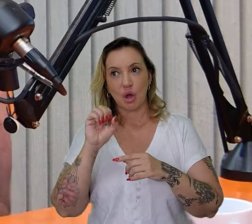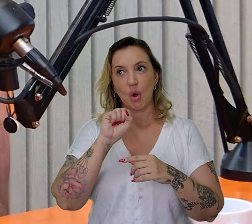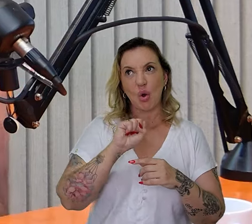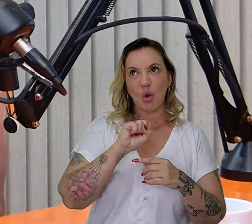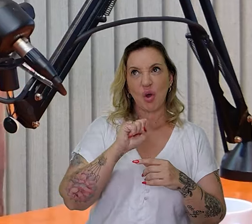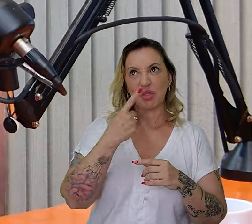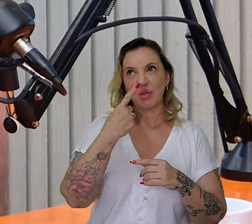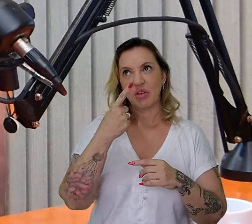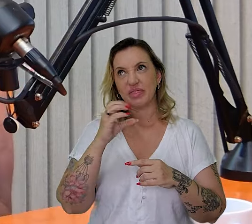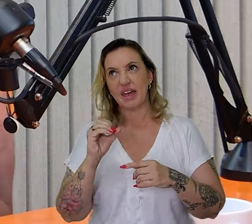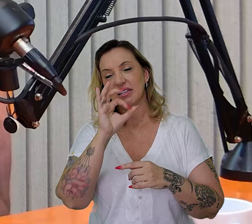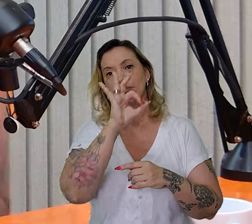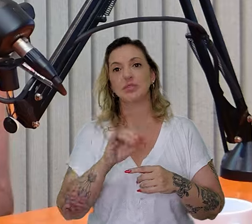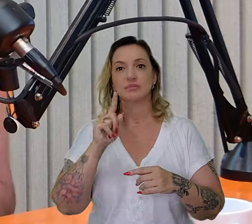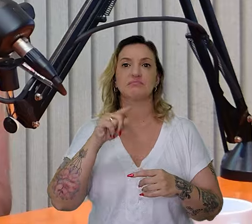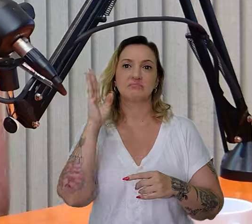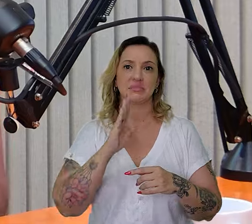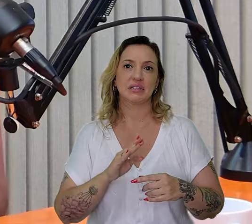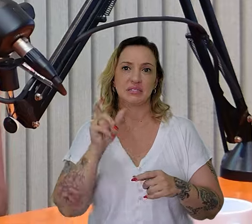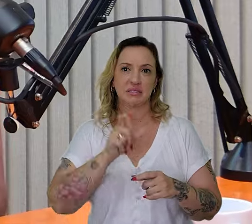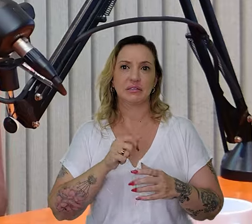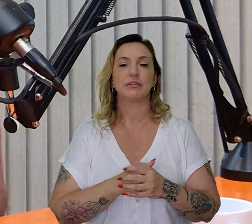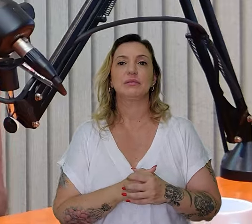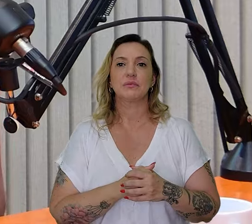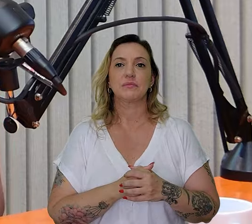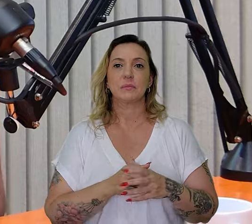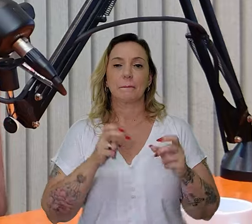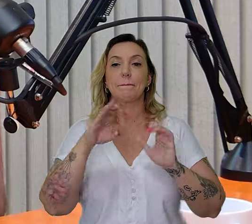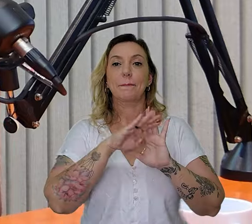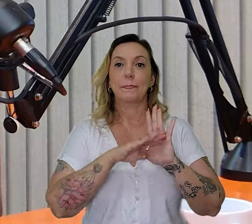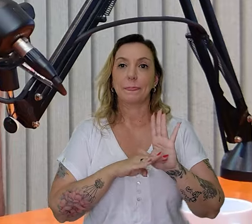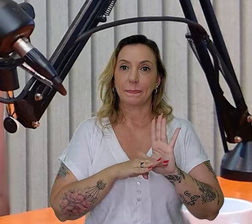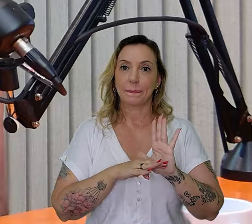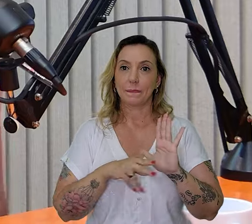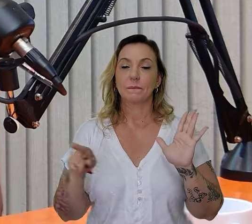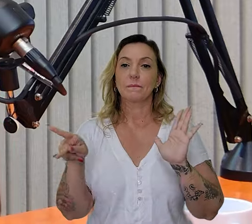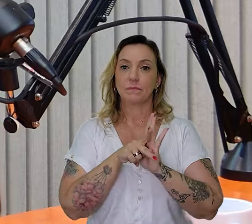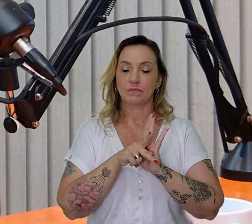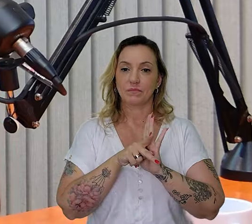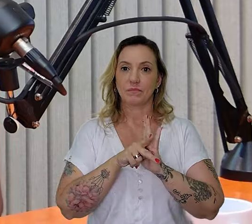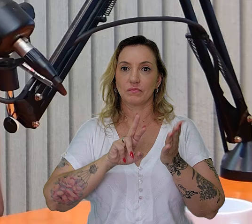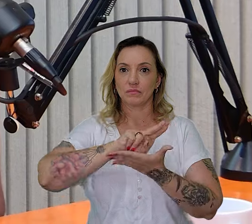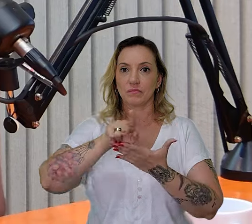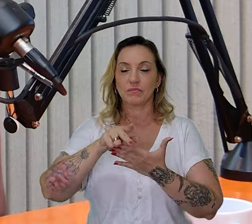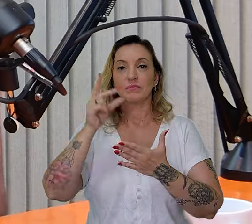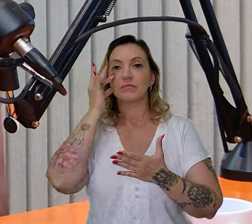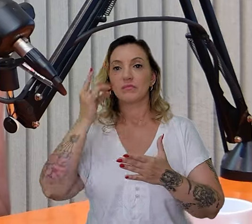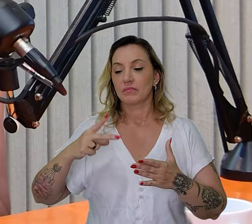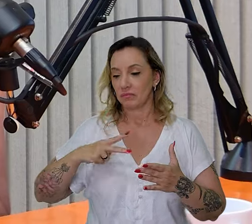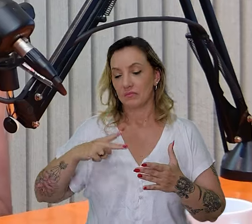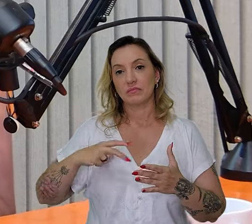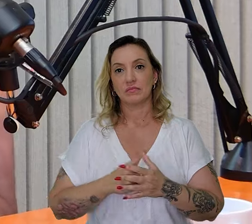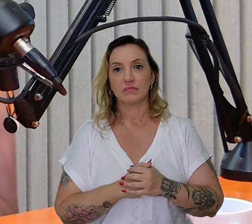Entendi então você vê que é um e os programas eles são todos assim tem várias particularidades a gente por exemplo e não tem